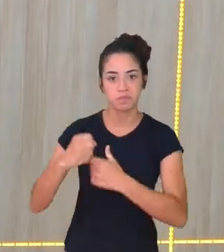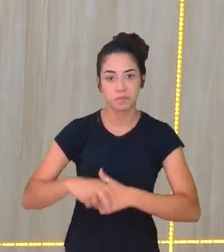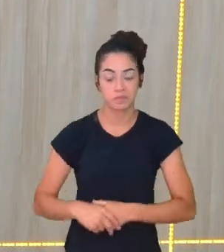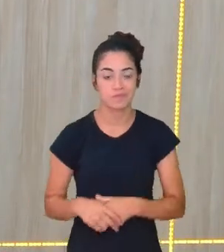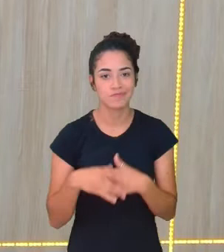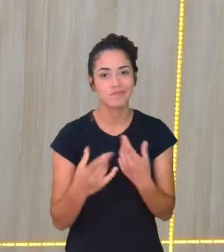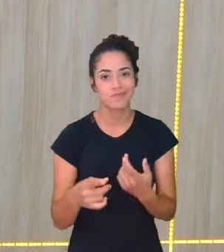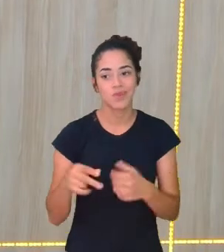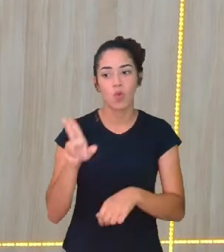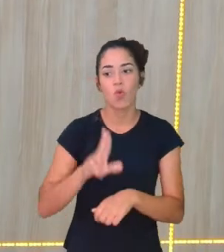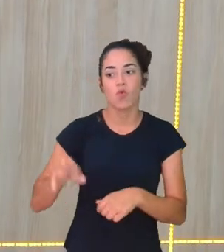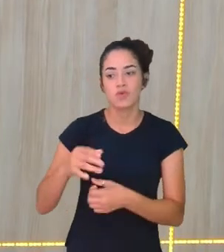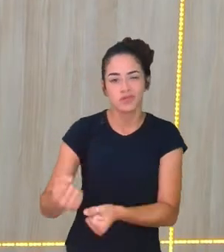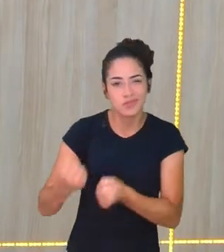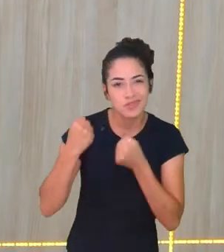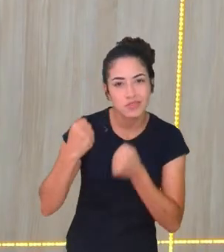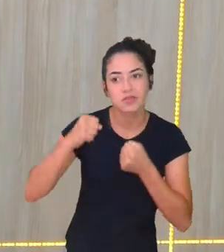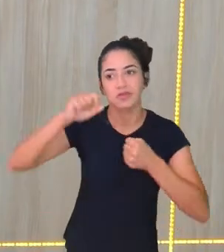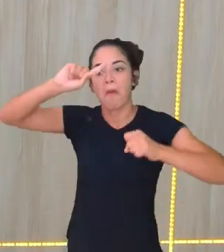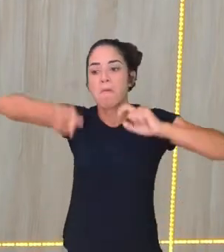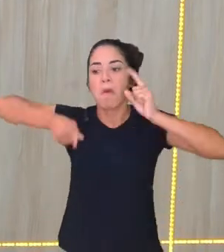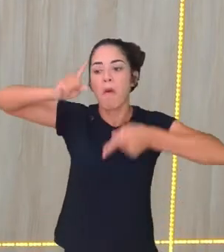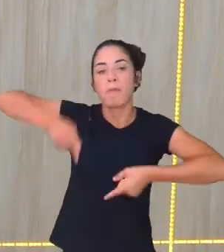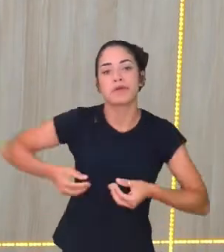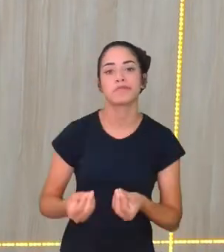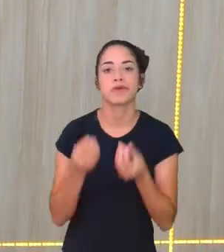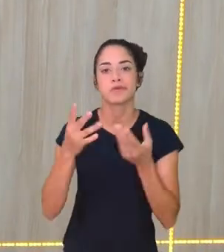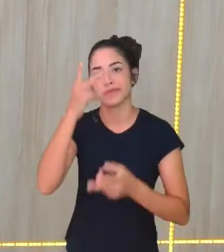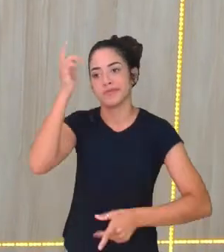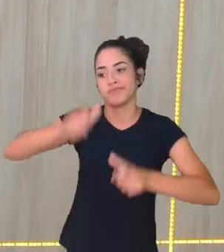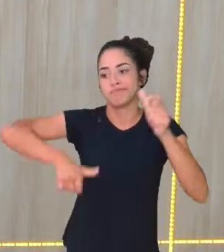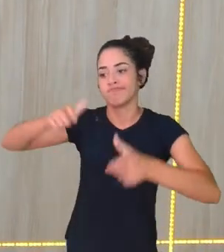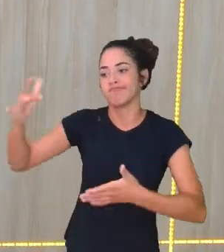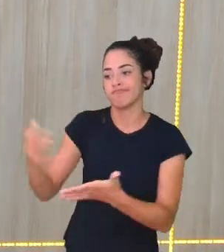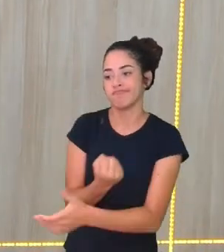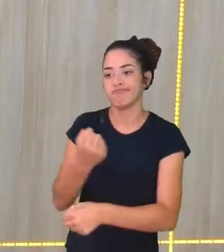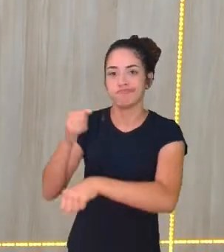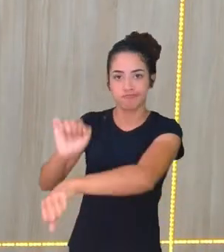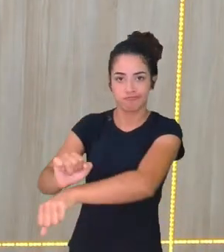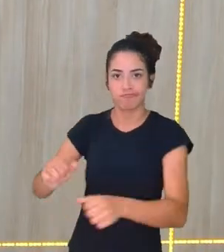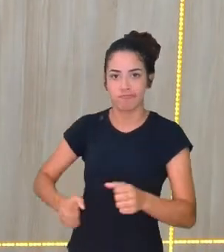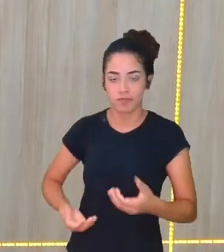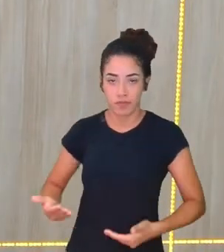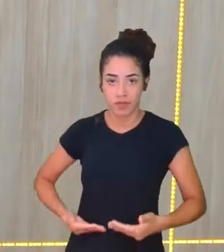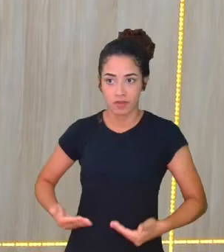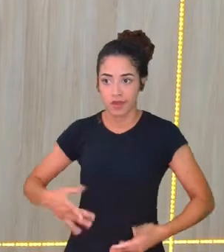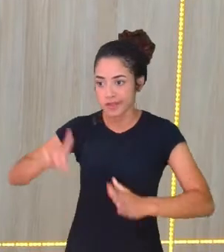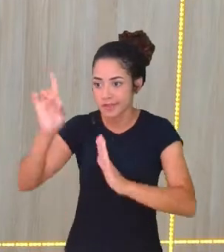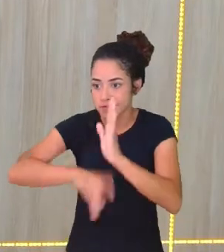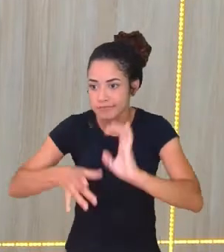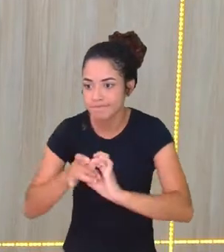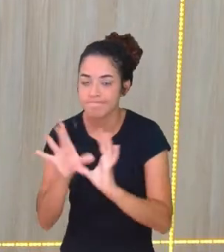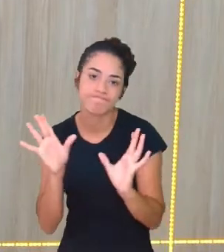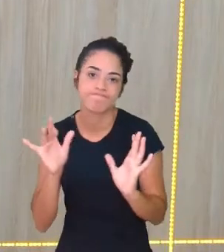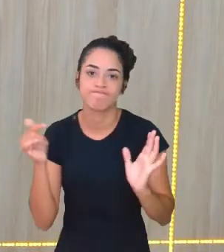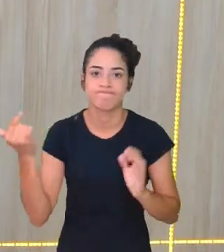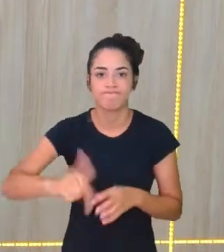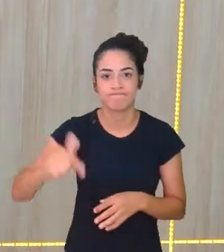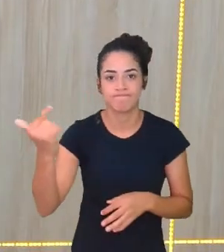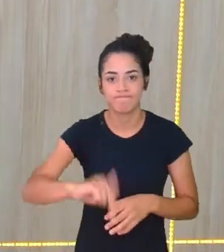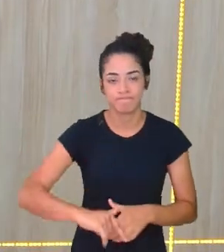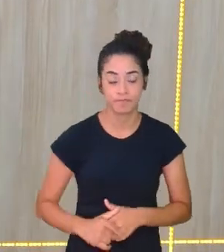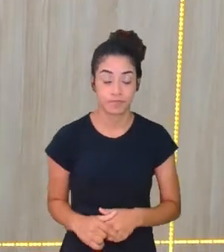usa dessa força para escravizar outras pessoas retirando delas a sua liberdade Então nesse sentido